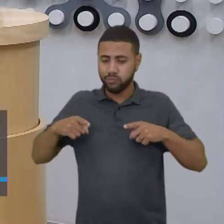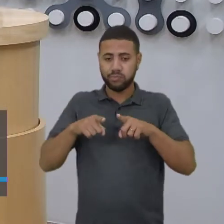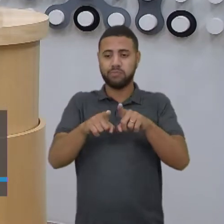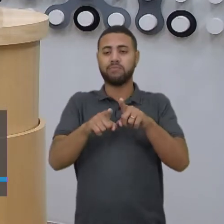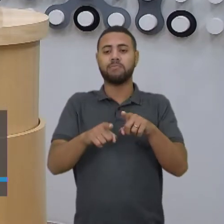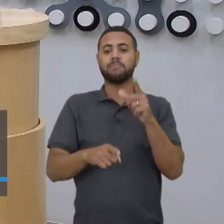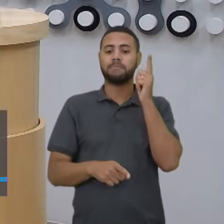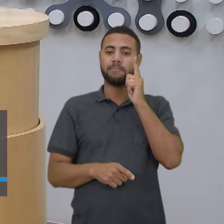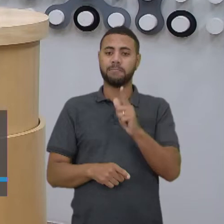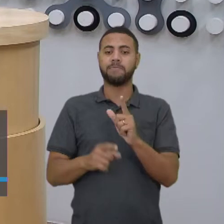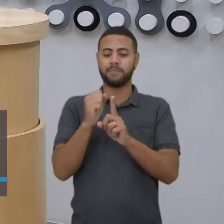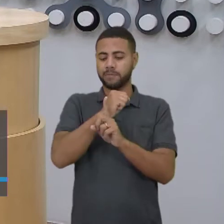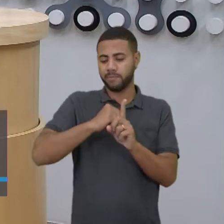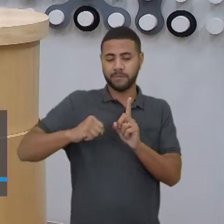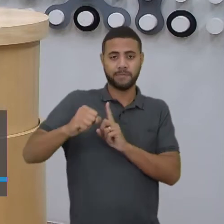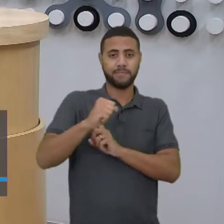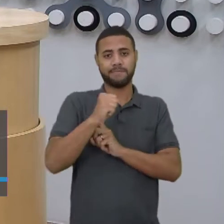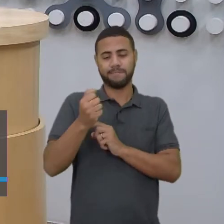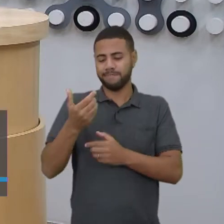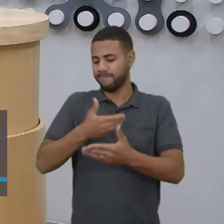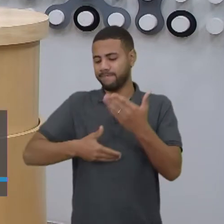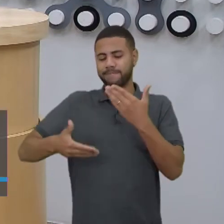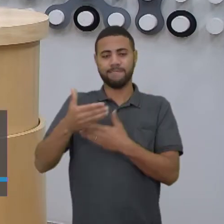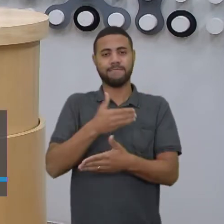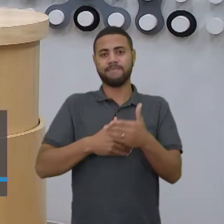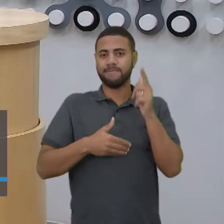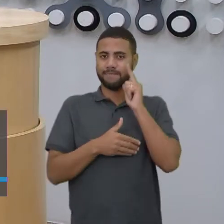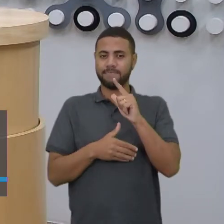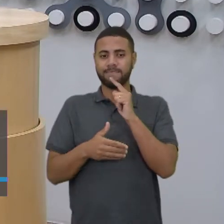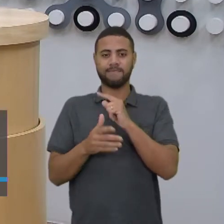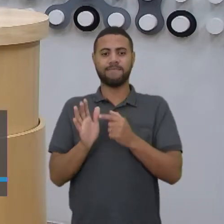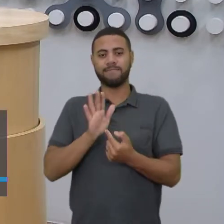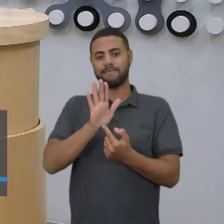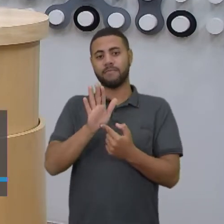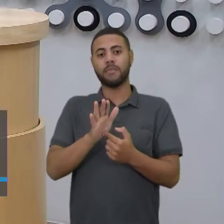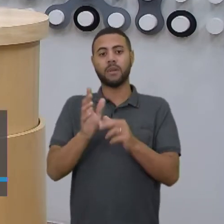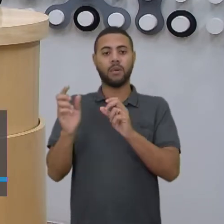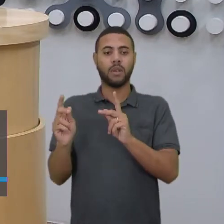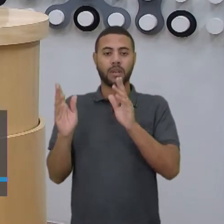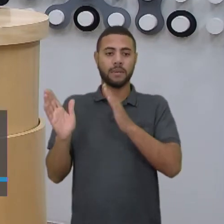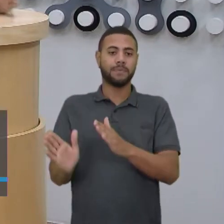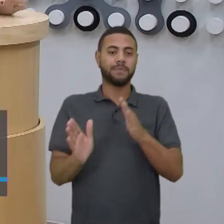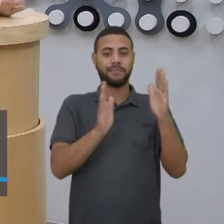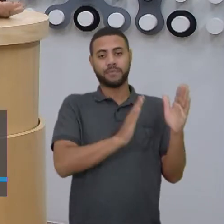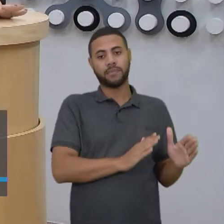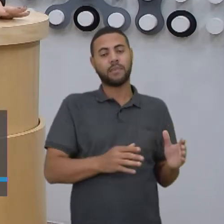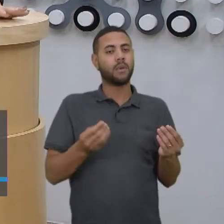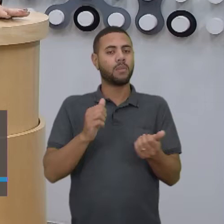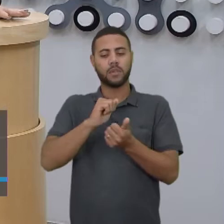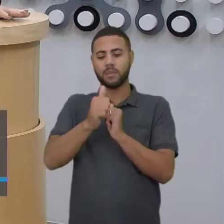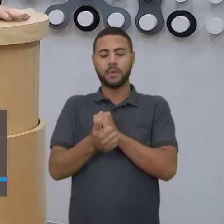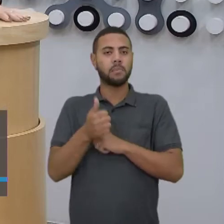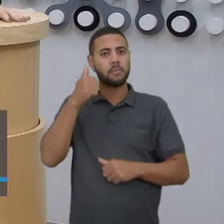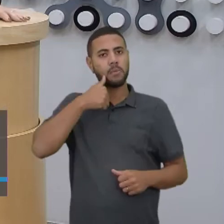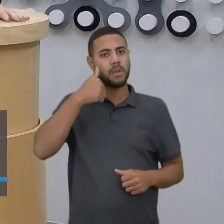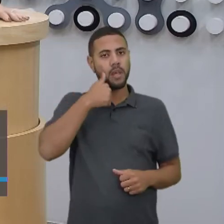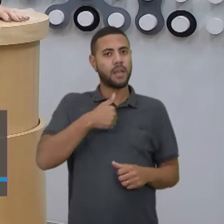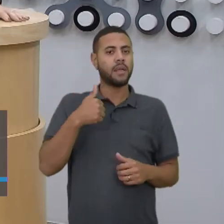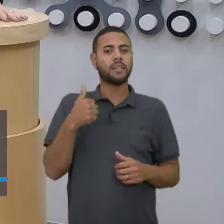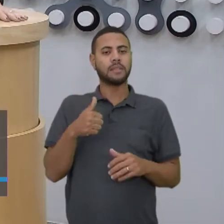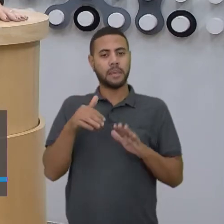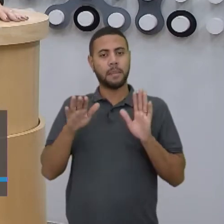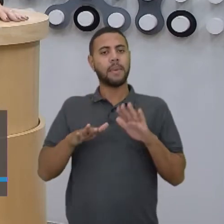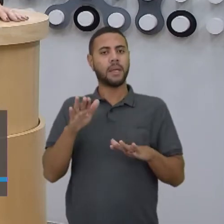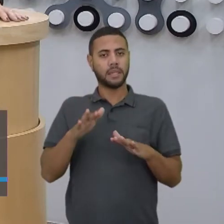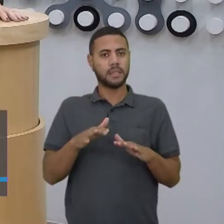social também, tem futuro, sim. E o esporte feminino? Vou tratar de um esporte feminino. Vou tratar de um assunto espinhoso. Eu